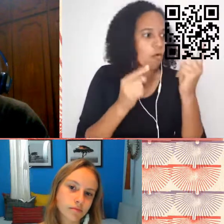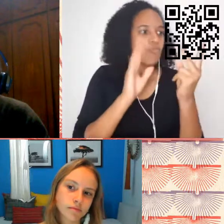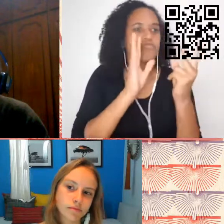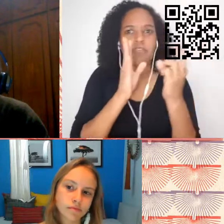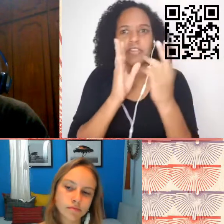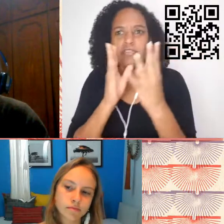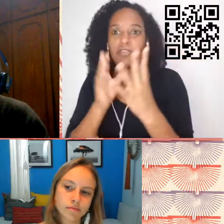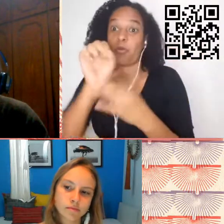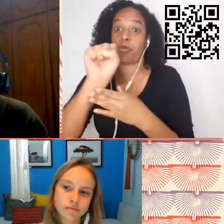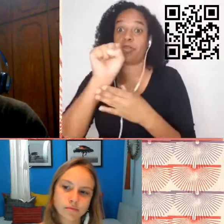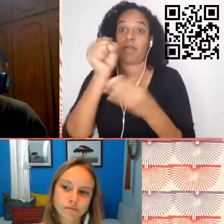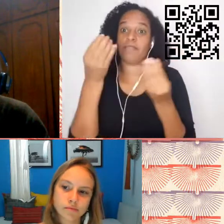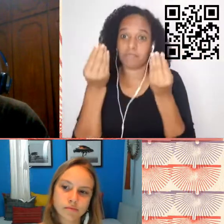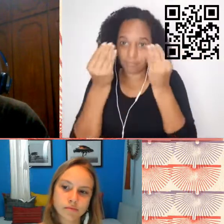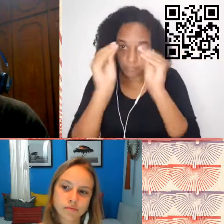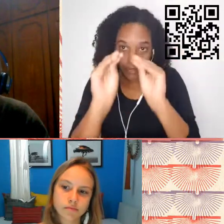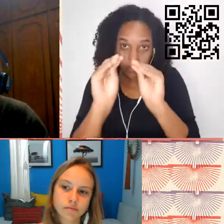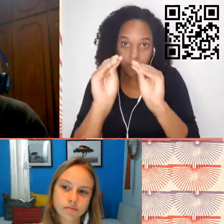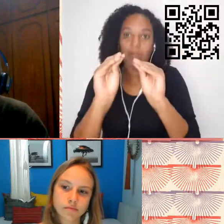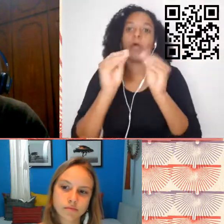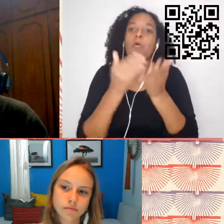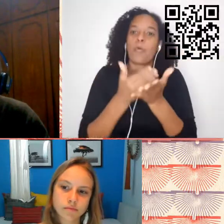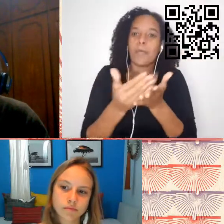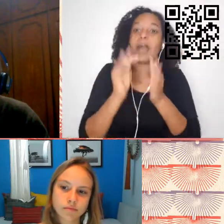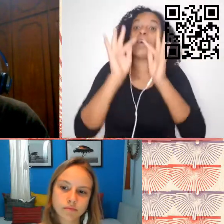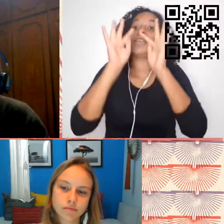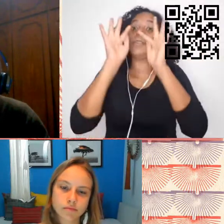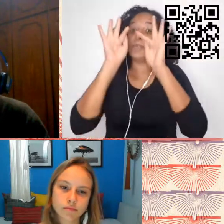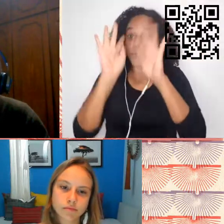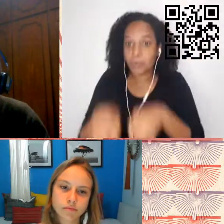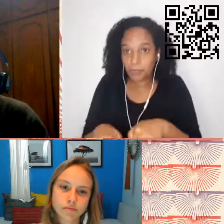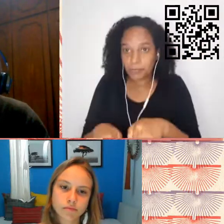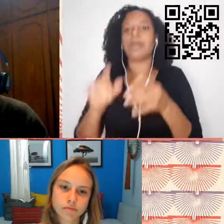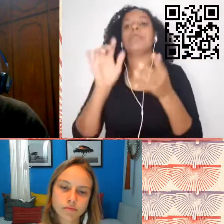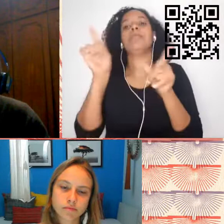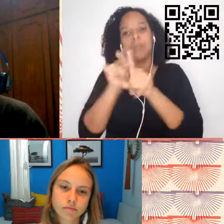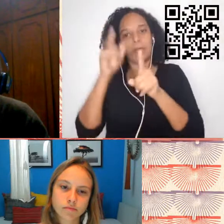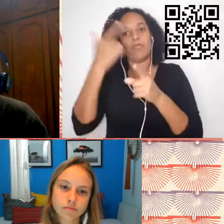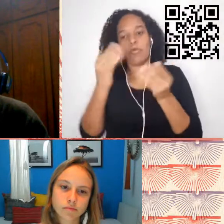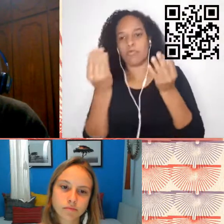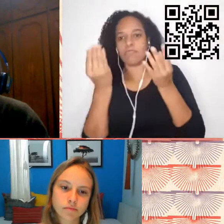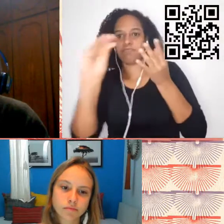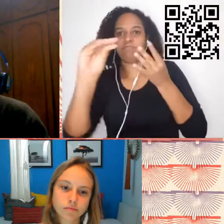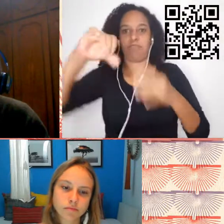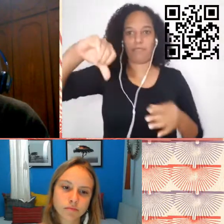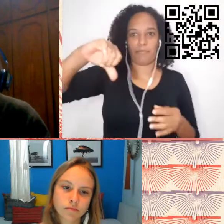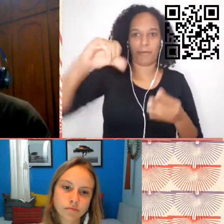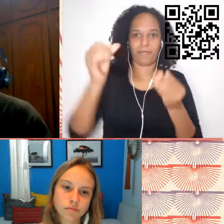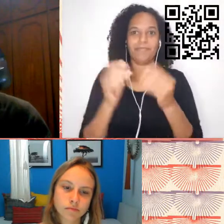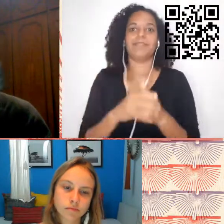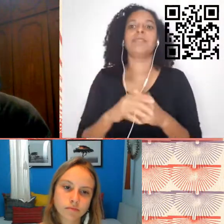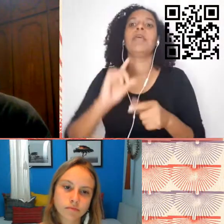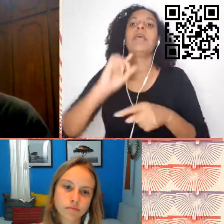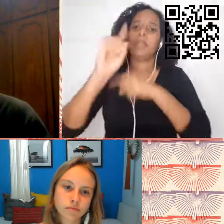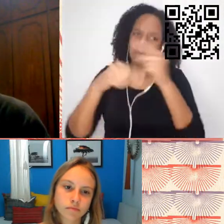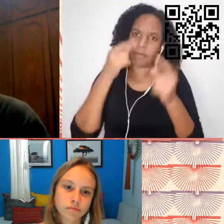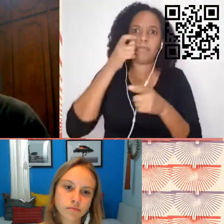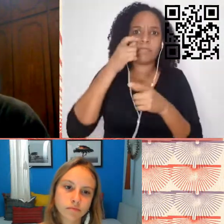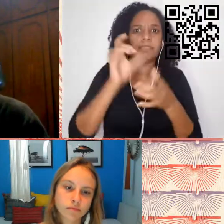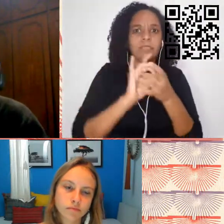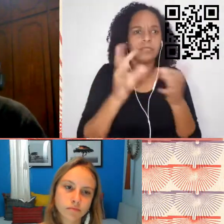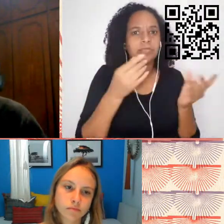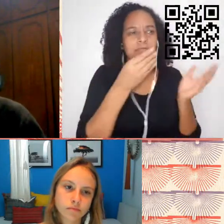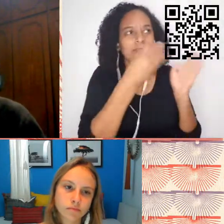do nosso encontro, e vamos fechar com o nono vídeo. E aí depois a gente vai disponibilizar esse material, mas é só para a